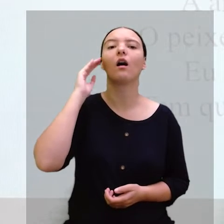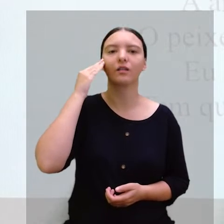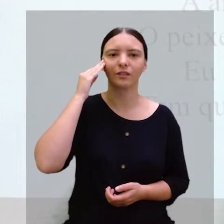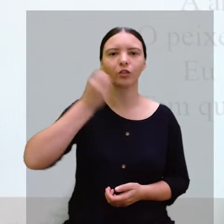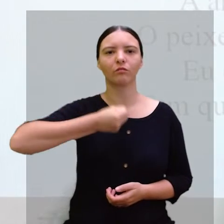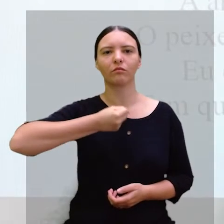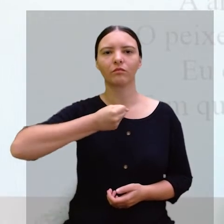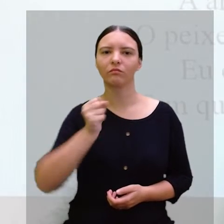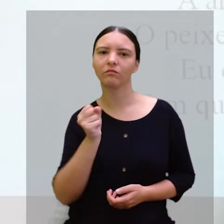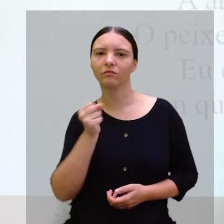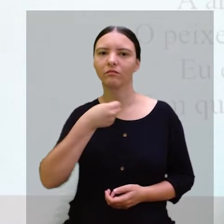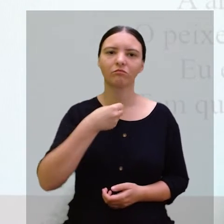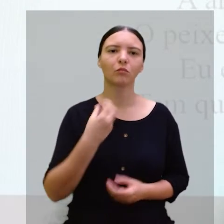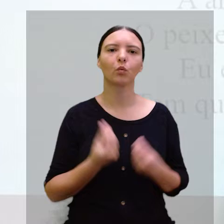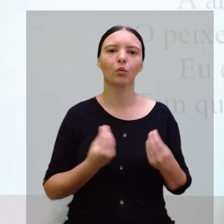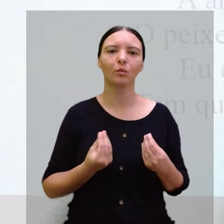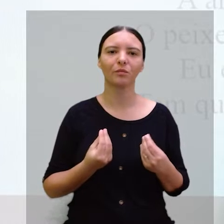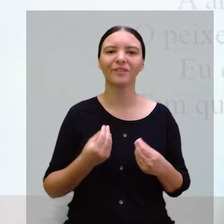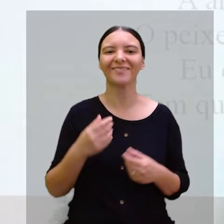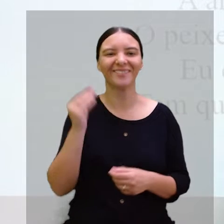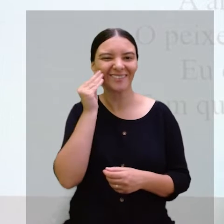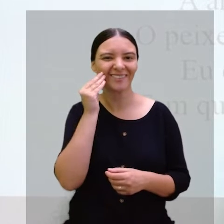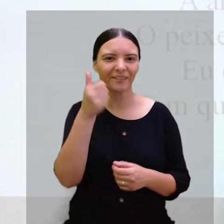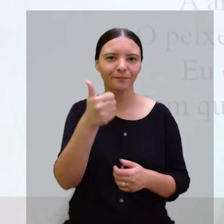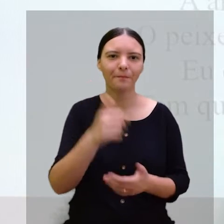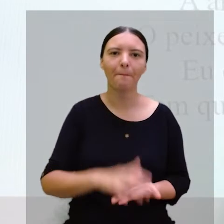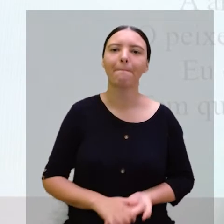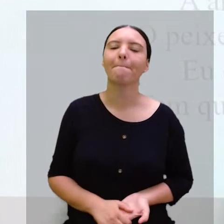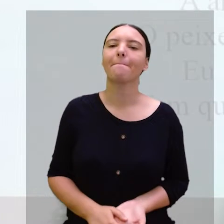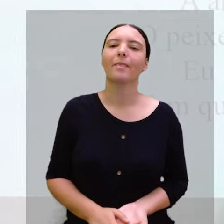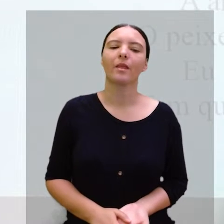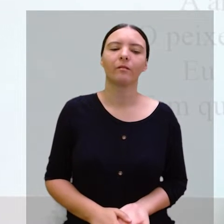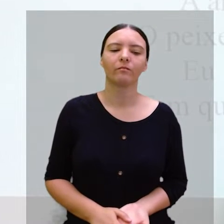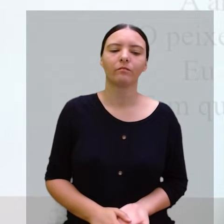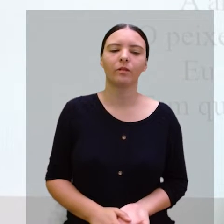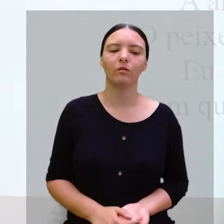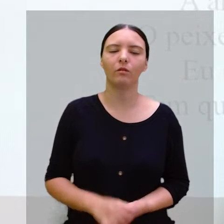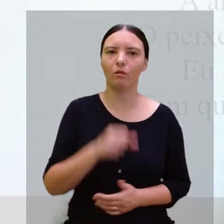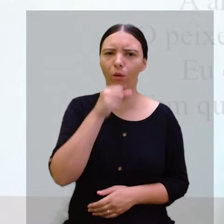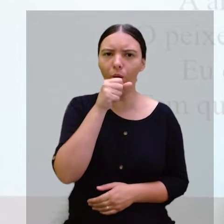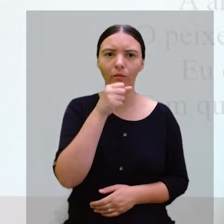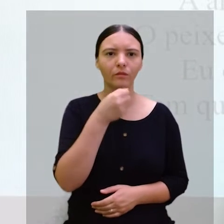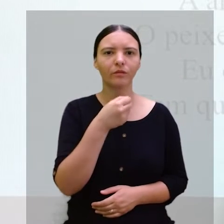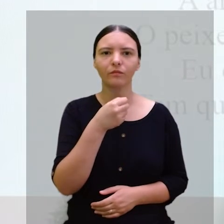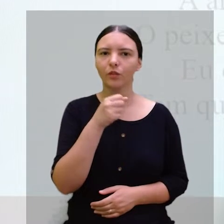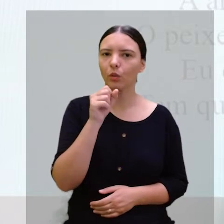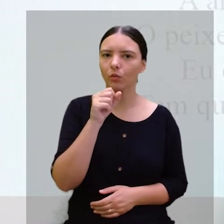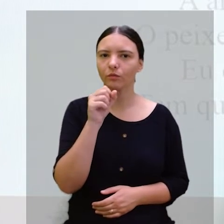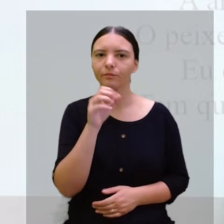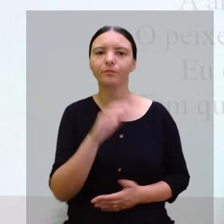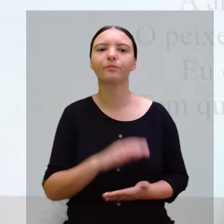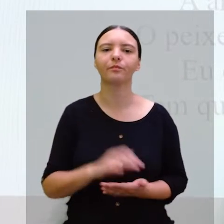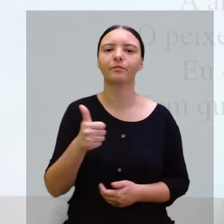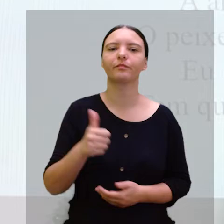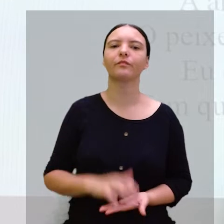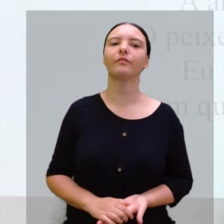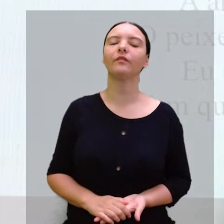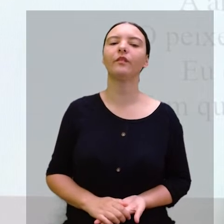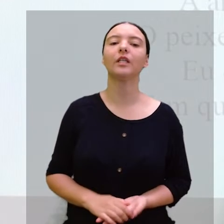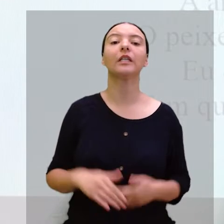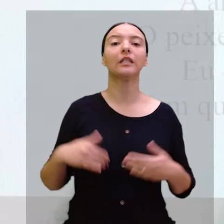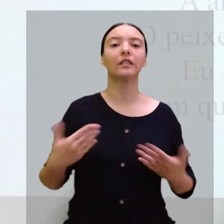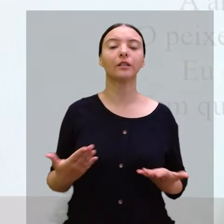posição ideal? A gente vai achando, tá? Então... Oi? Tá. O Leminski vai falar,